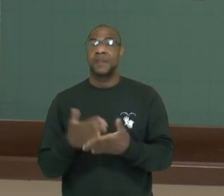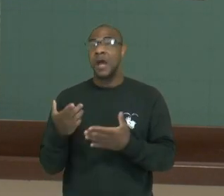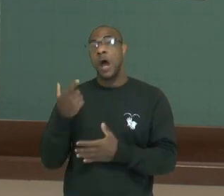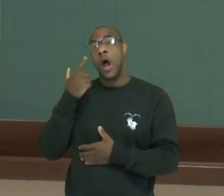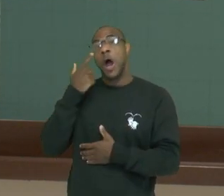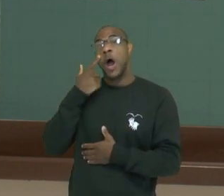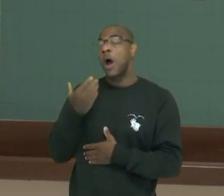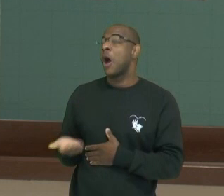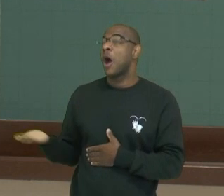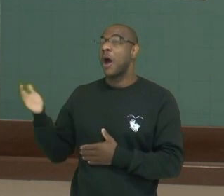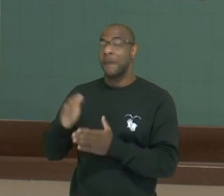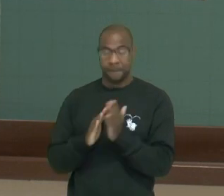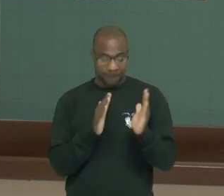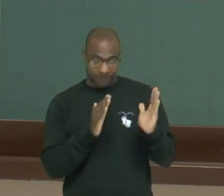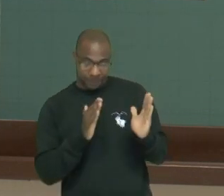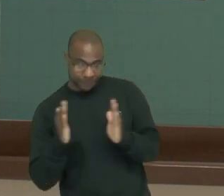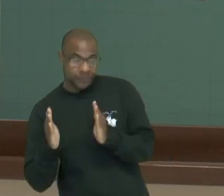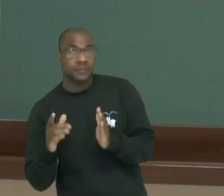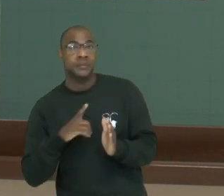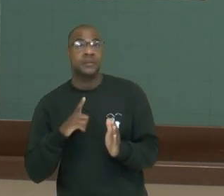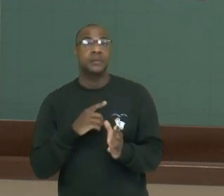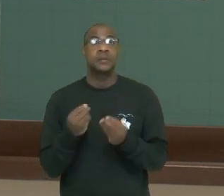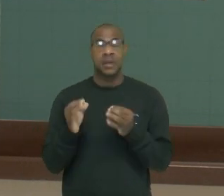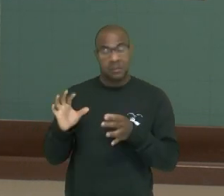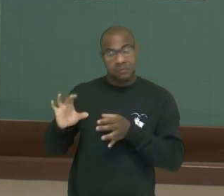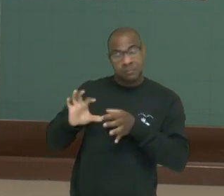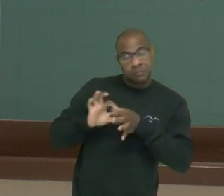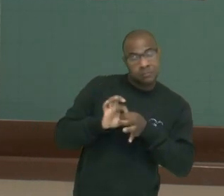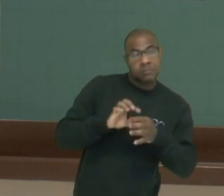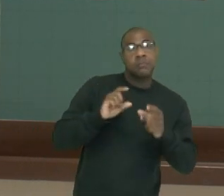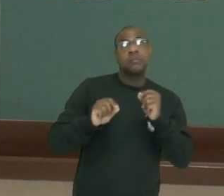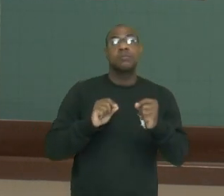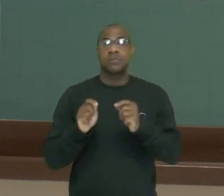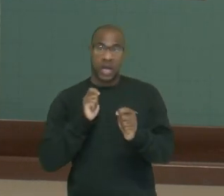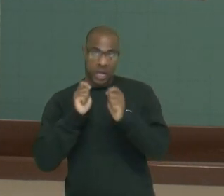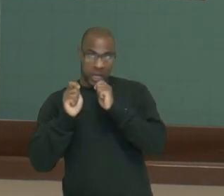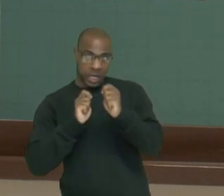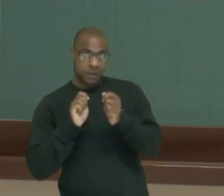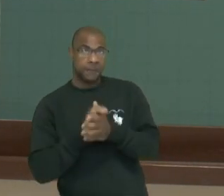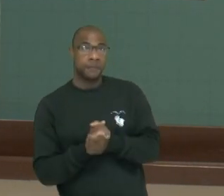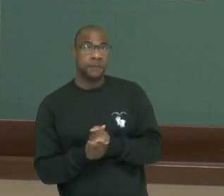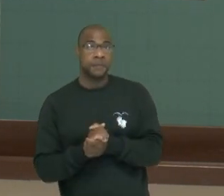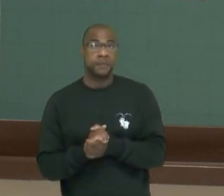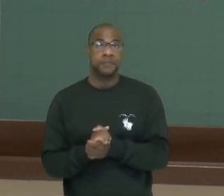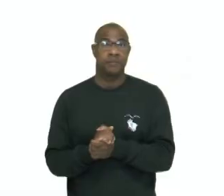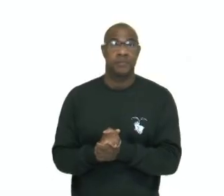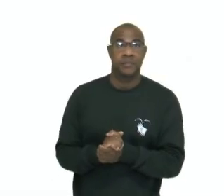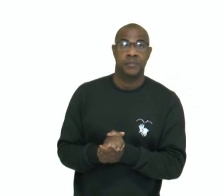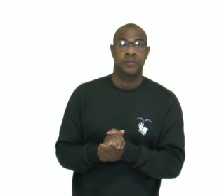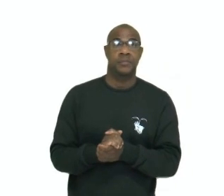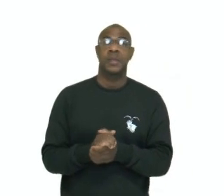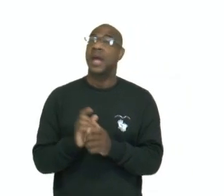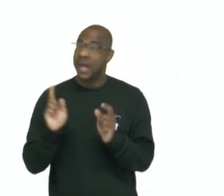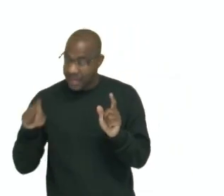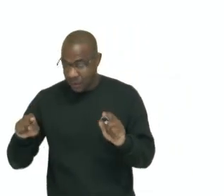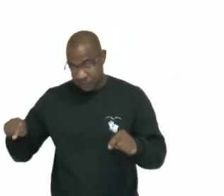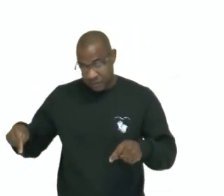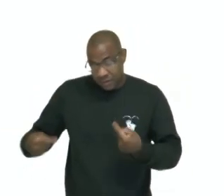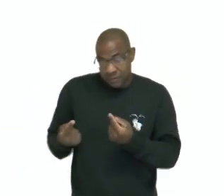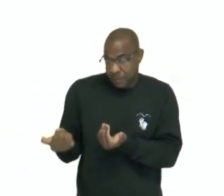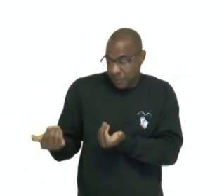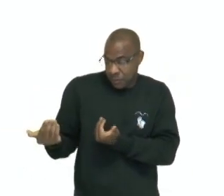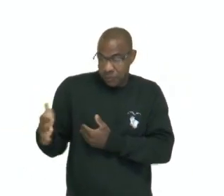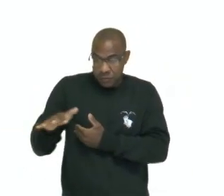Vejamos agora a sequência. Nós temos aqui a contextualização da entrevista. O grande desafio para o jovem